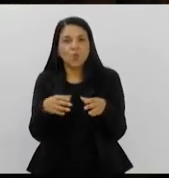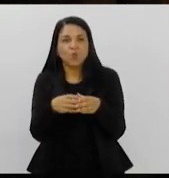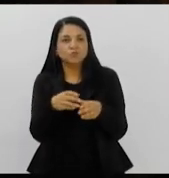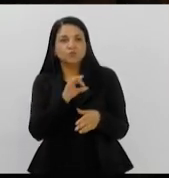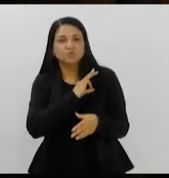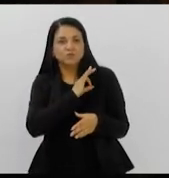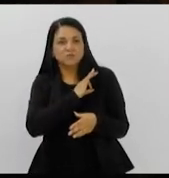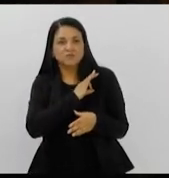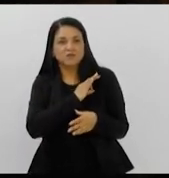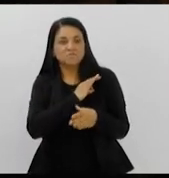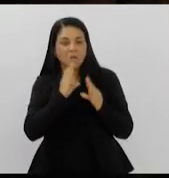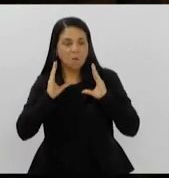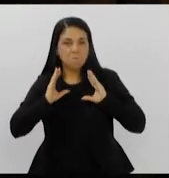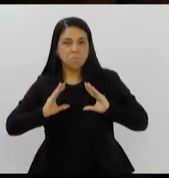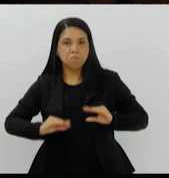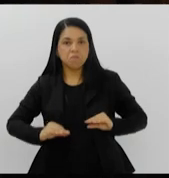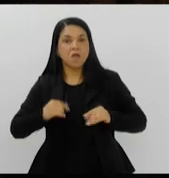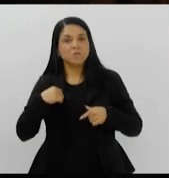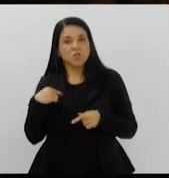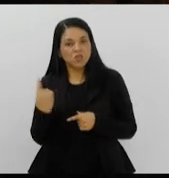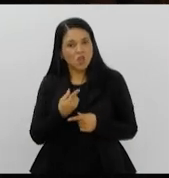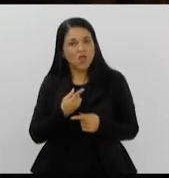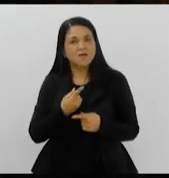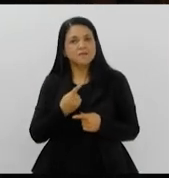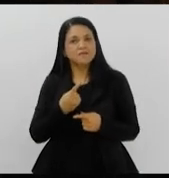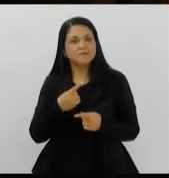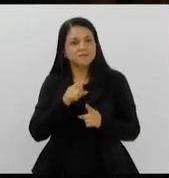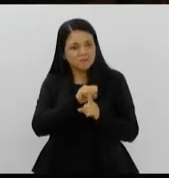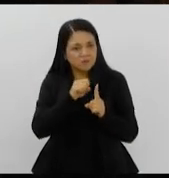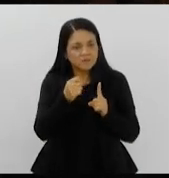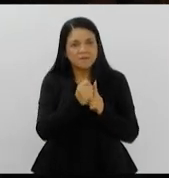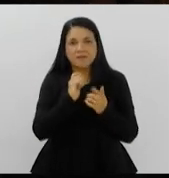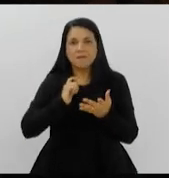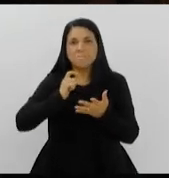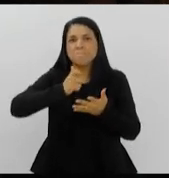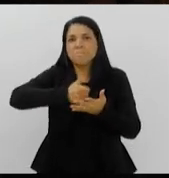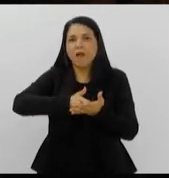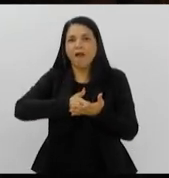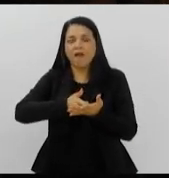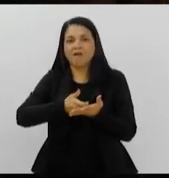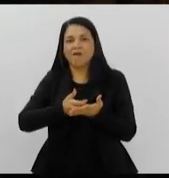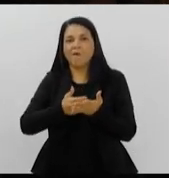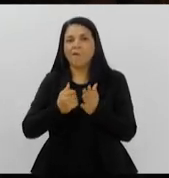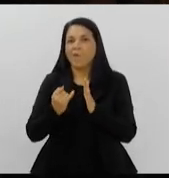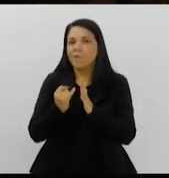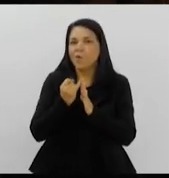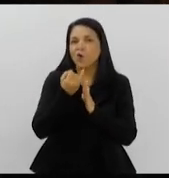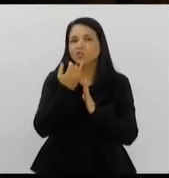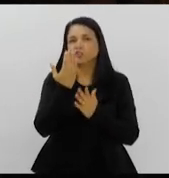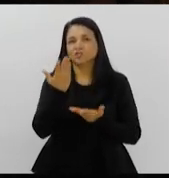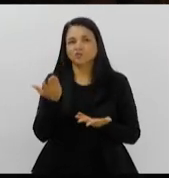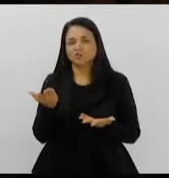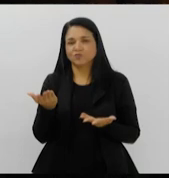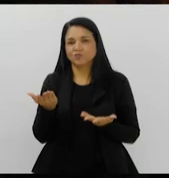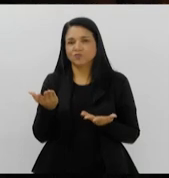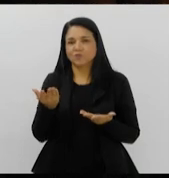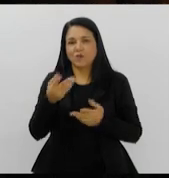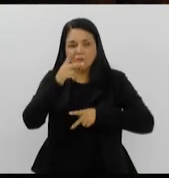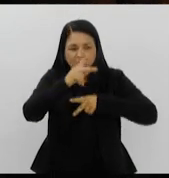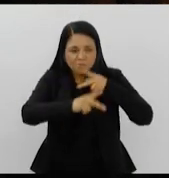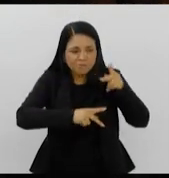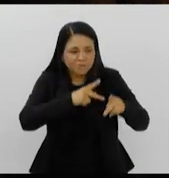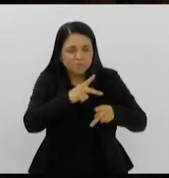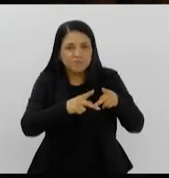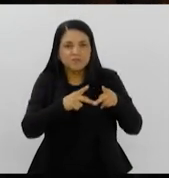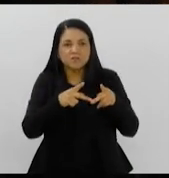paga a conta é a nossa sociedade, é o munícipe que fica ali, que paga os seus impostos. A população está